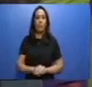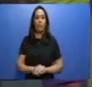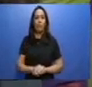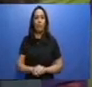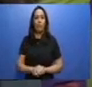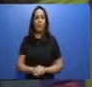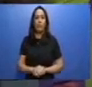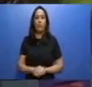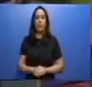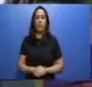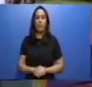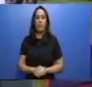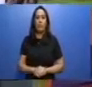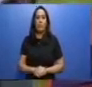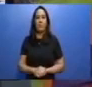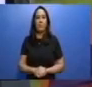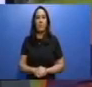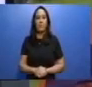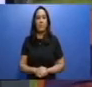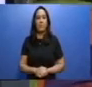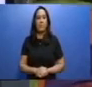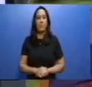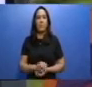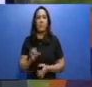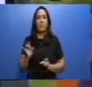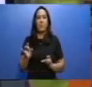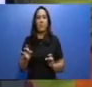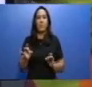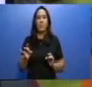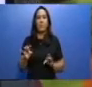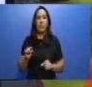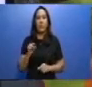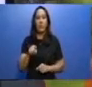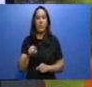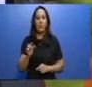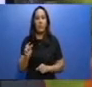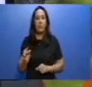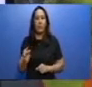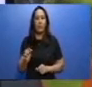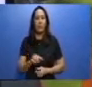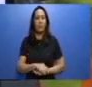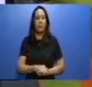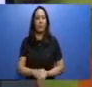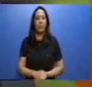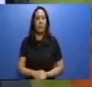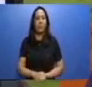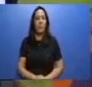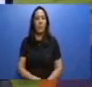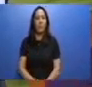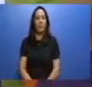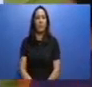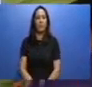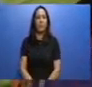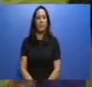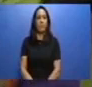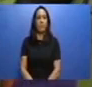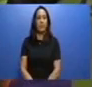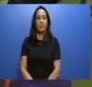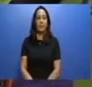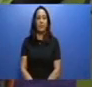ter um pontinho aqui, porque é só a parte que está encostando na folha. Então, a